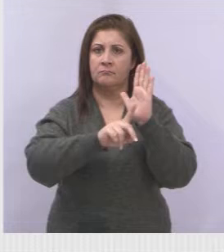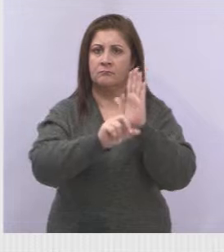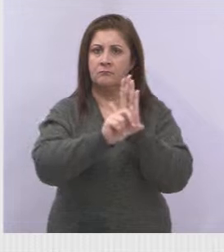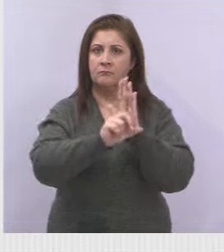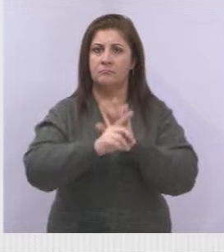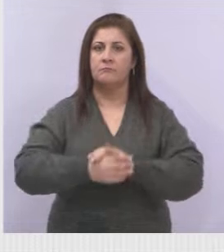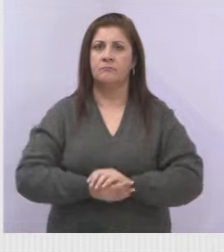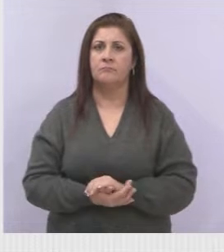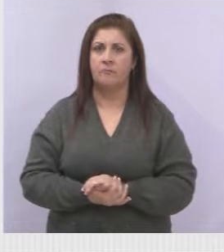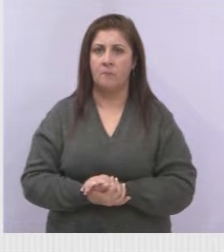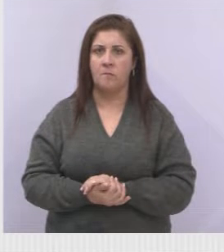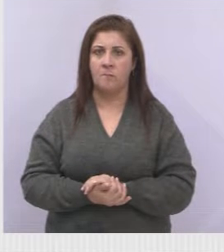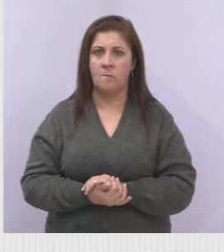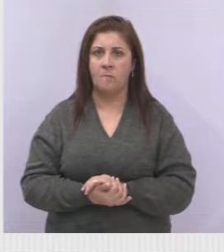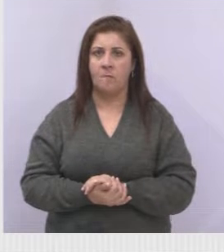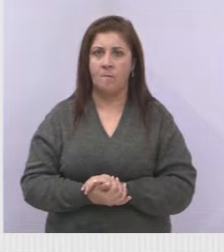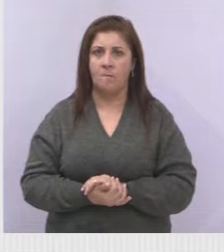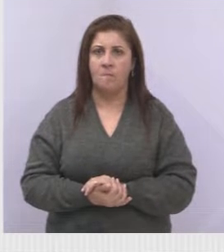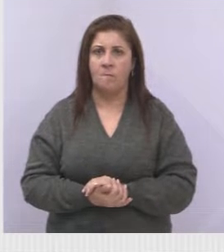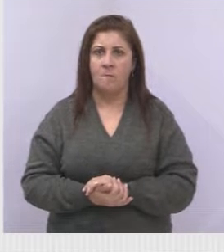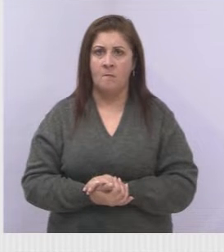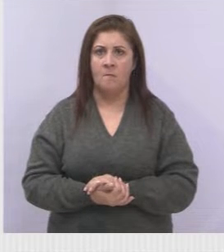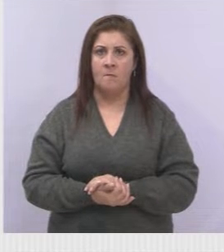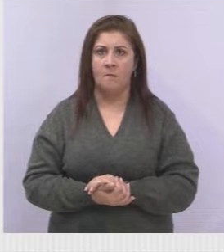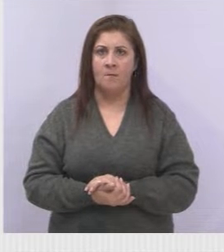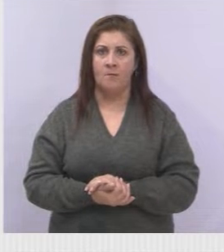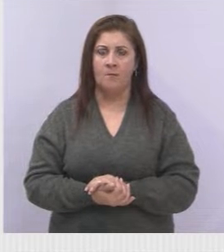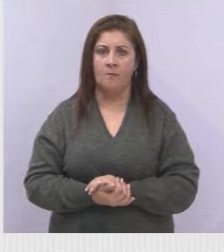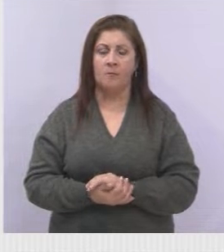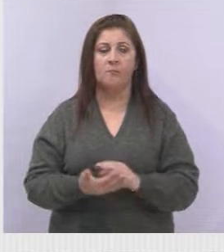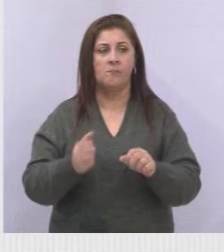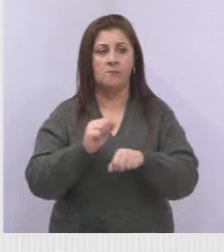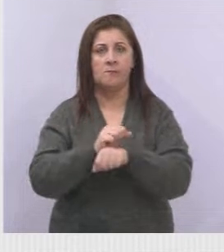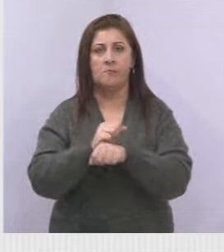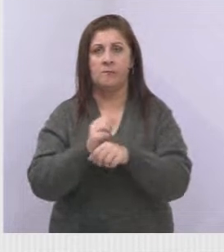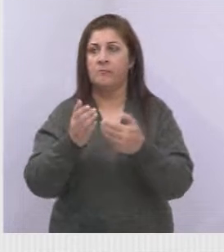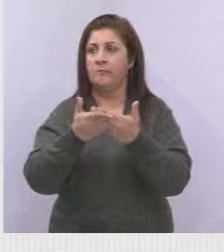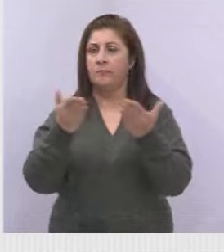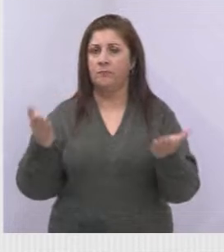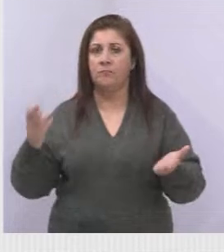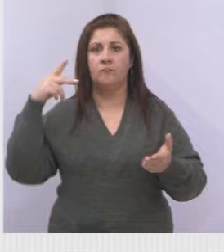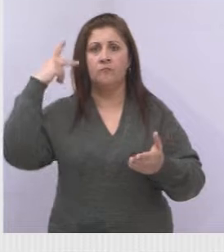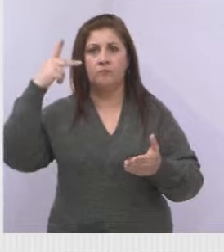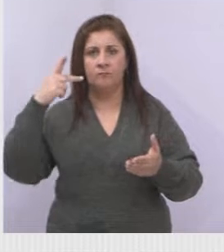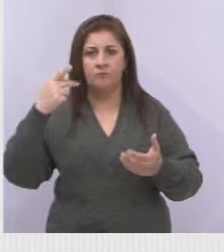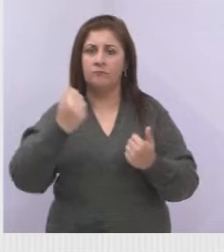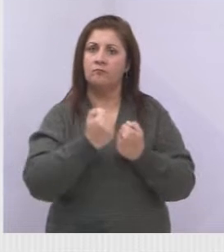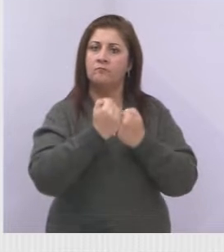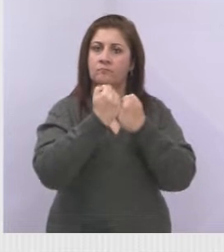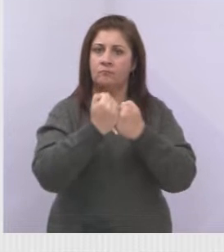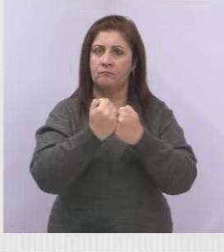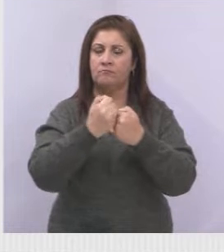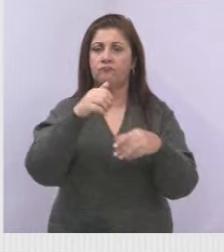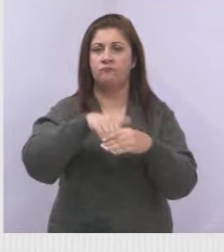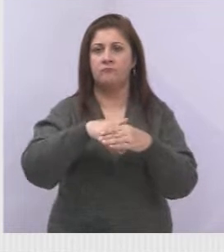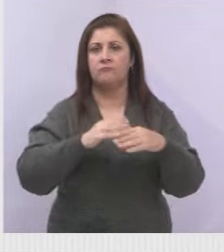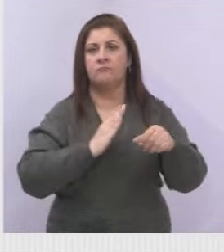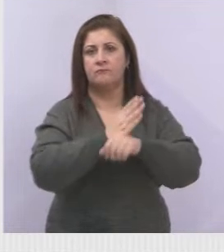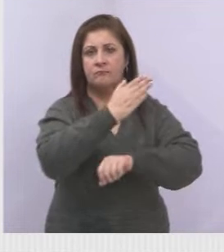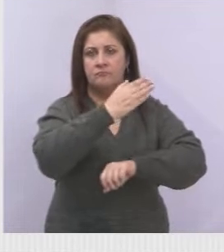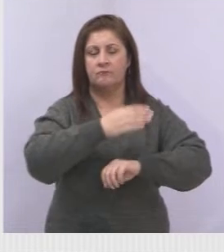lei à consideração dos nobres pares e que serve seu apoio para a devida